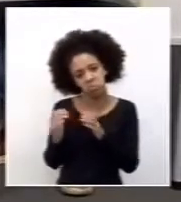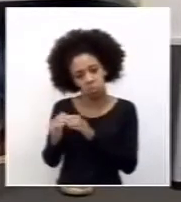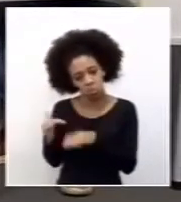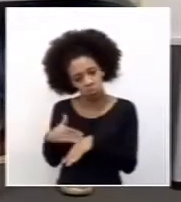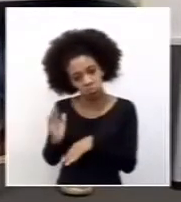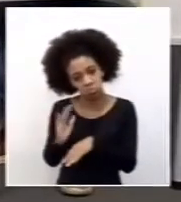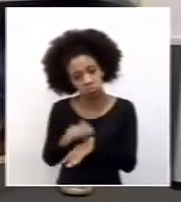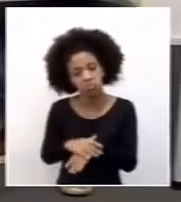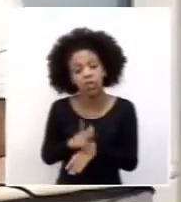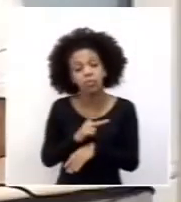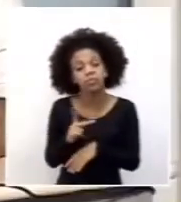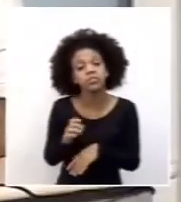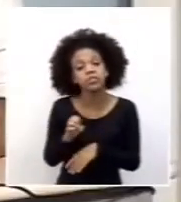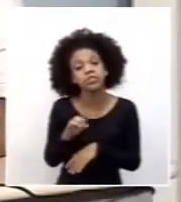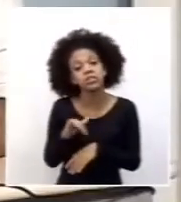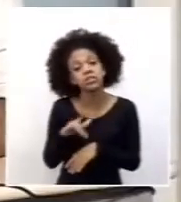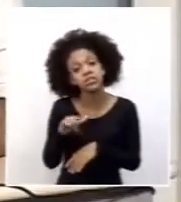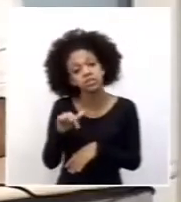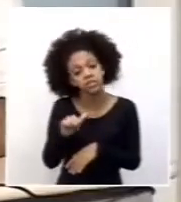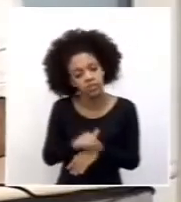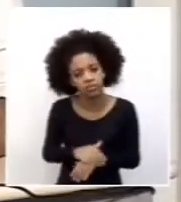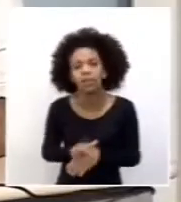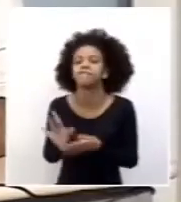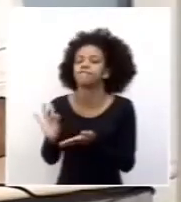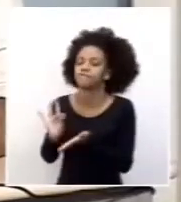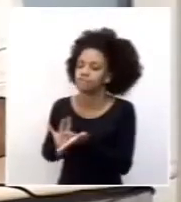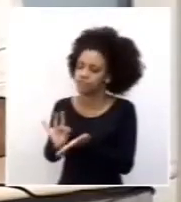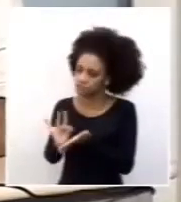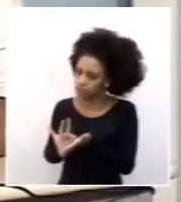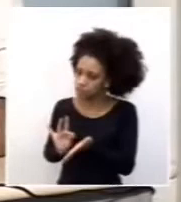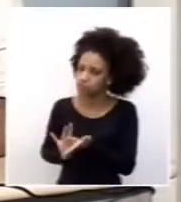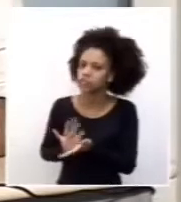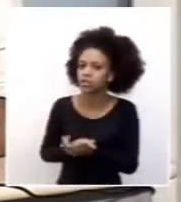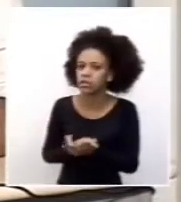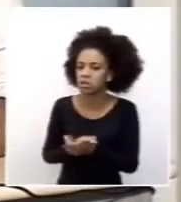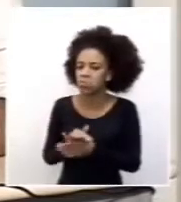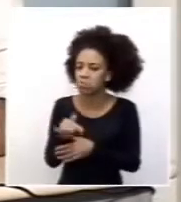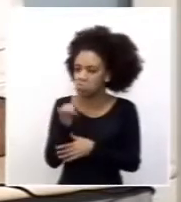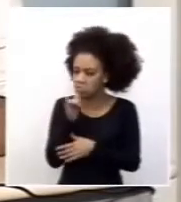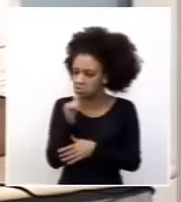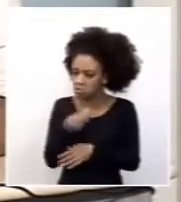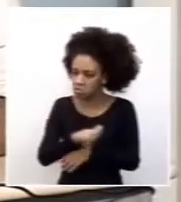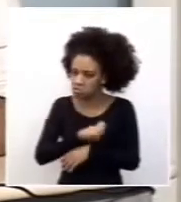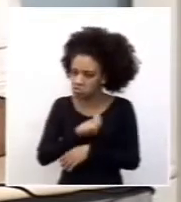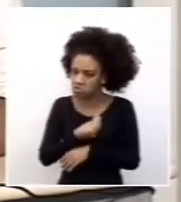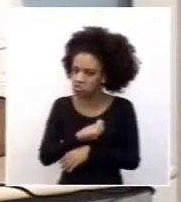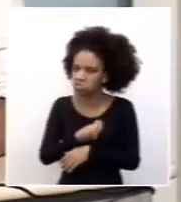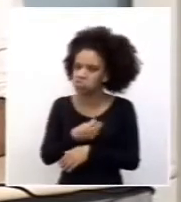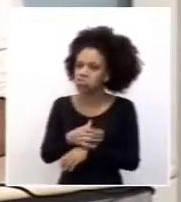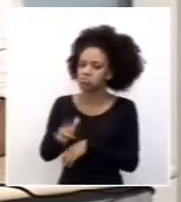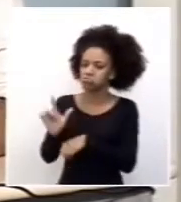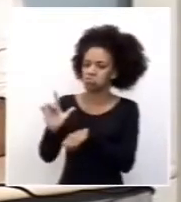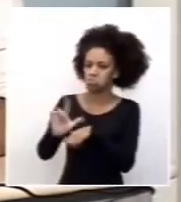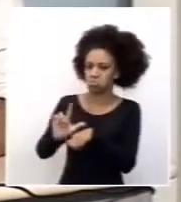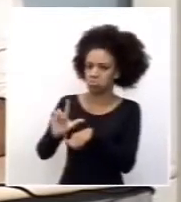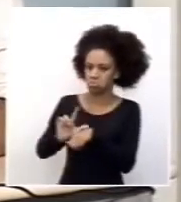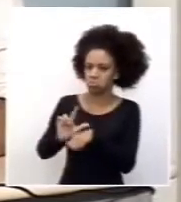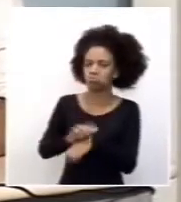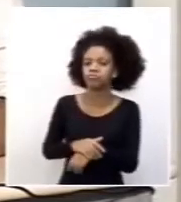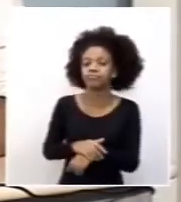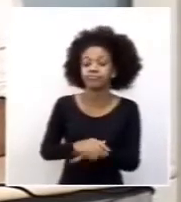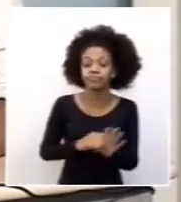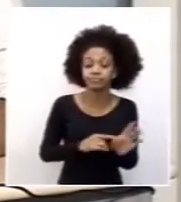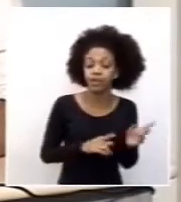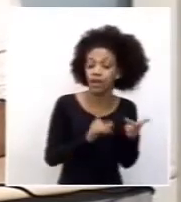A professora Celina: verdadeiro, com exemplo e liderança. Perfeito. A professora